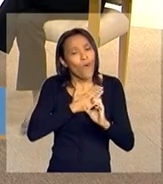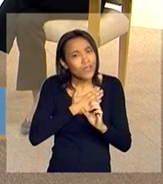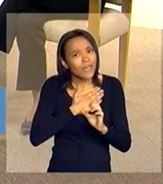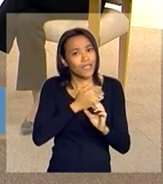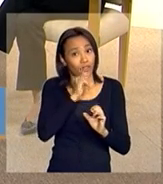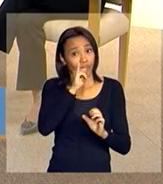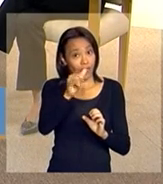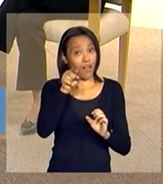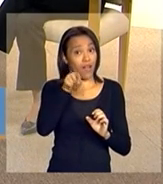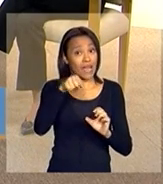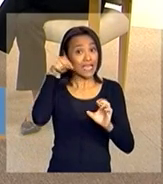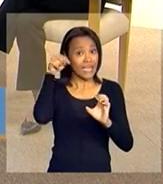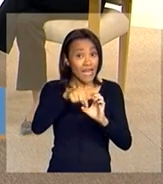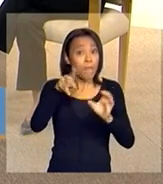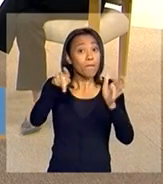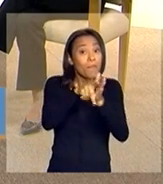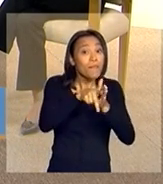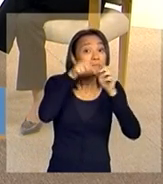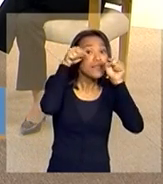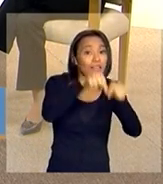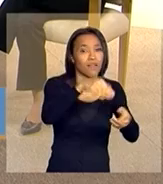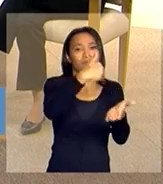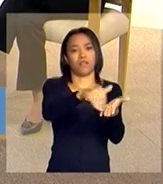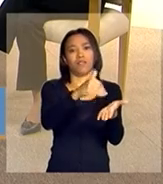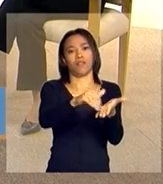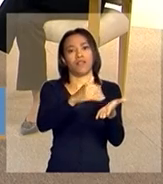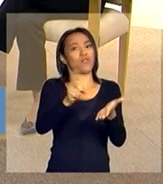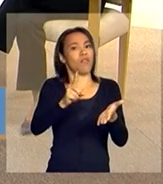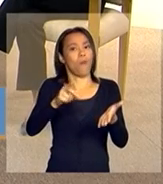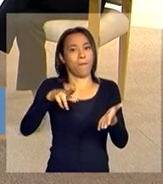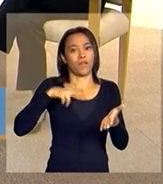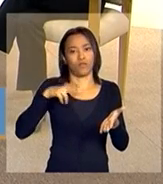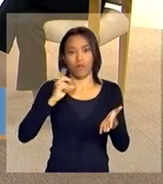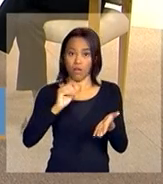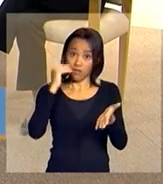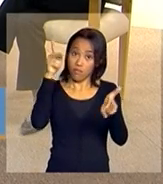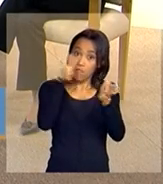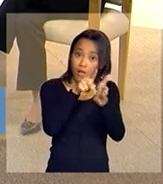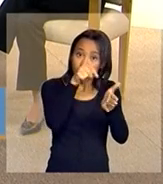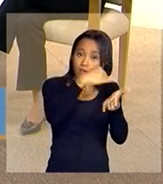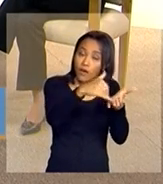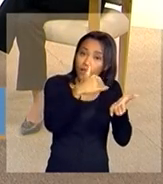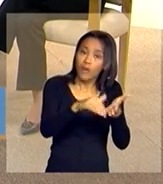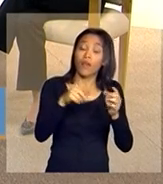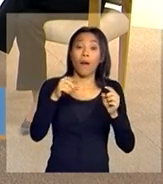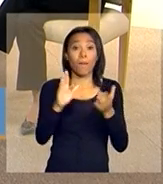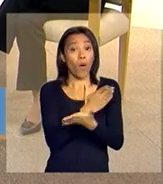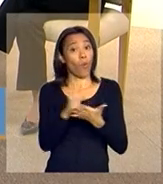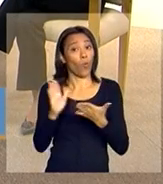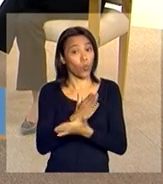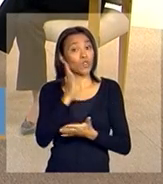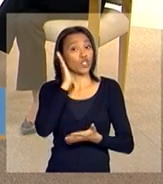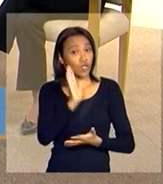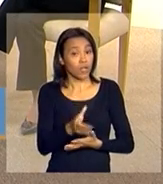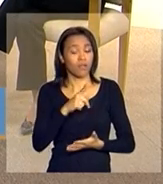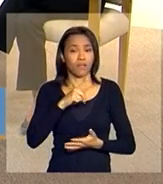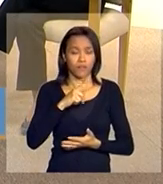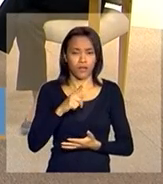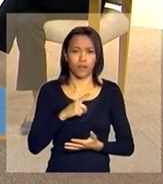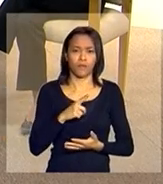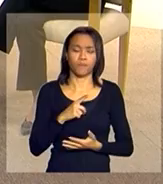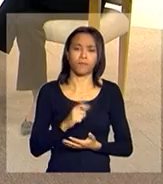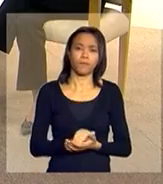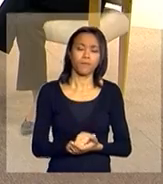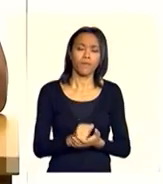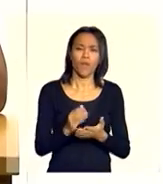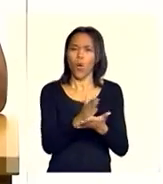que é o endereço institucional da secretaria e qual é ele então aí é o endereço para alguns já tem endereço eh institucional